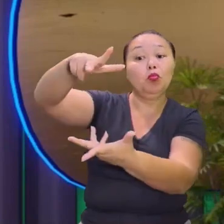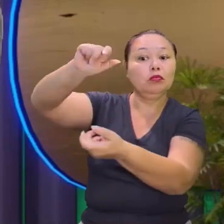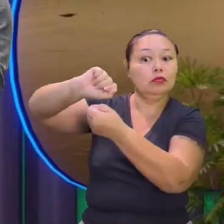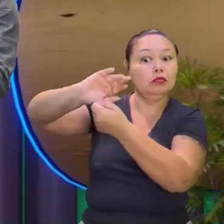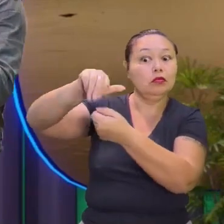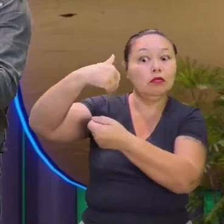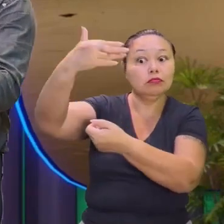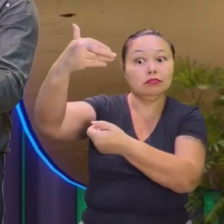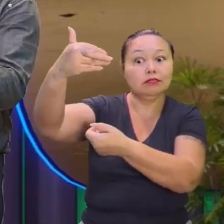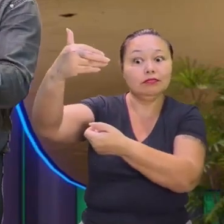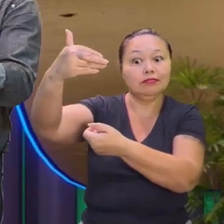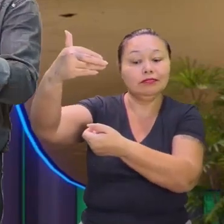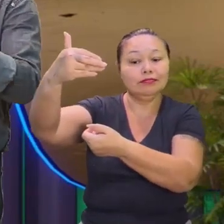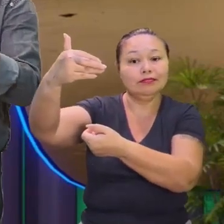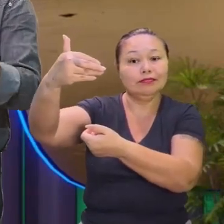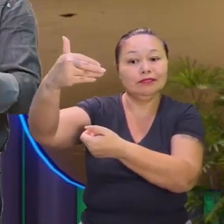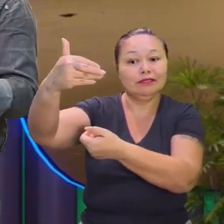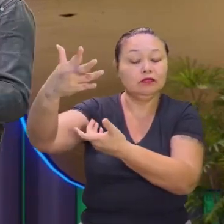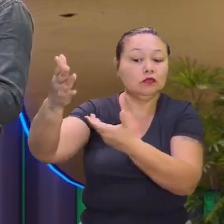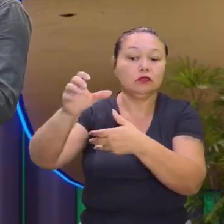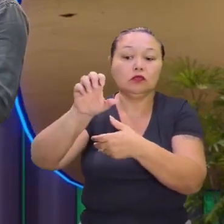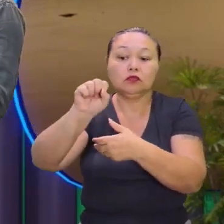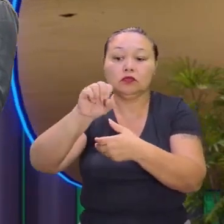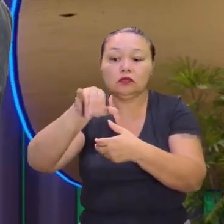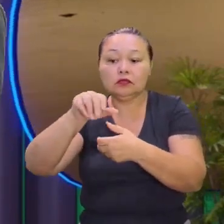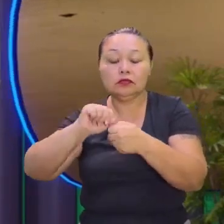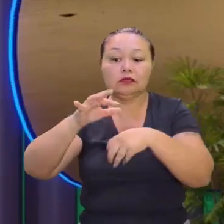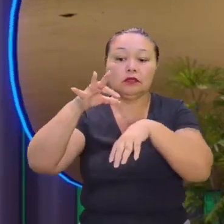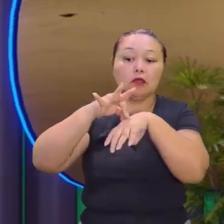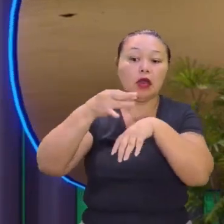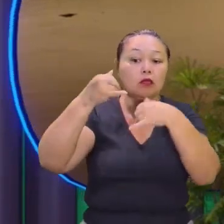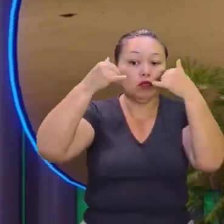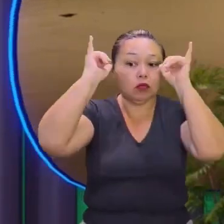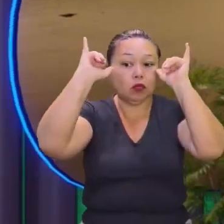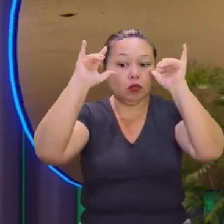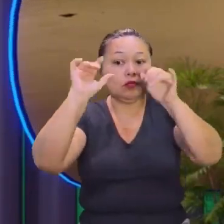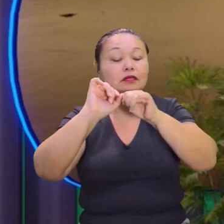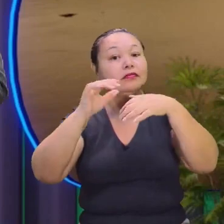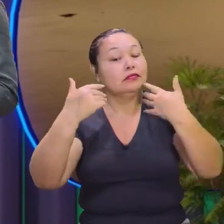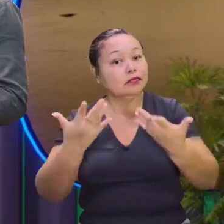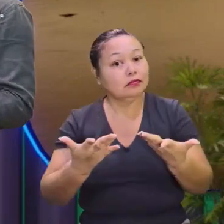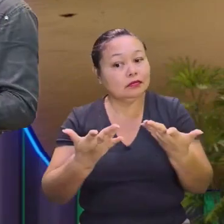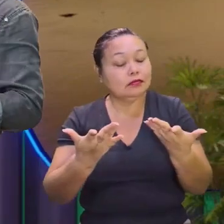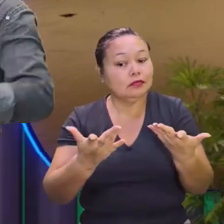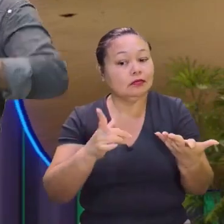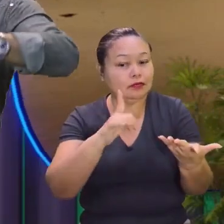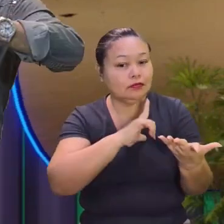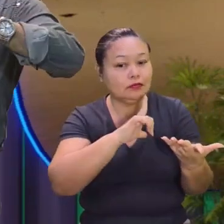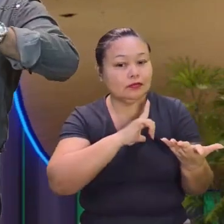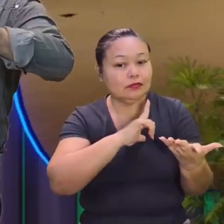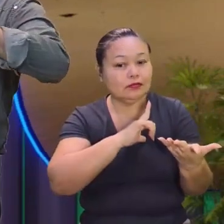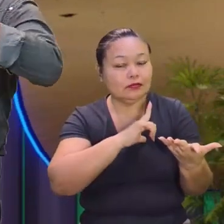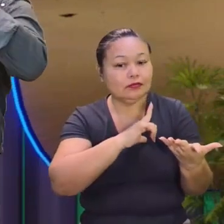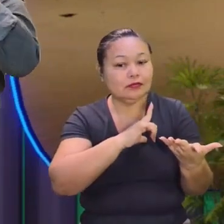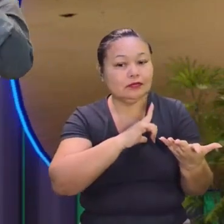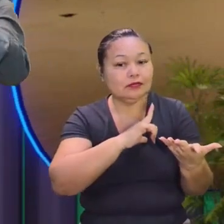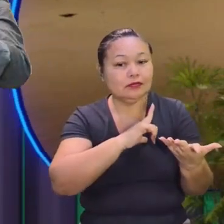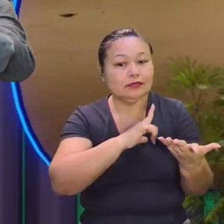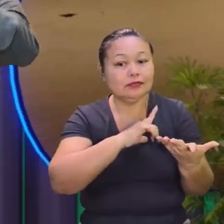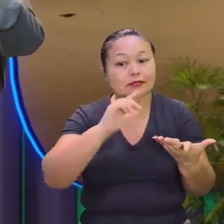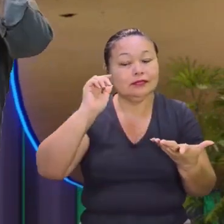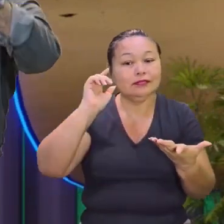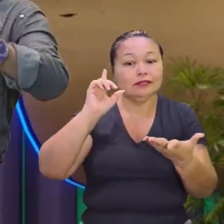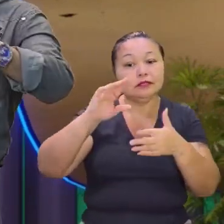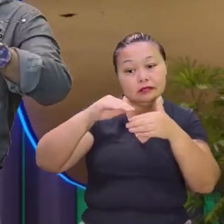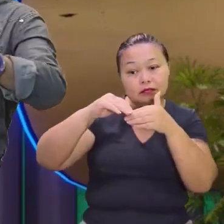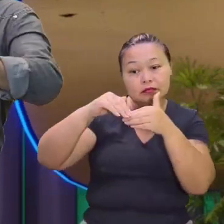mundo. Exato. Isso, como soja, como carne bovina. Muito bem. Não é isso? Chega até a